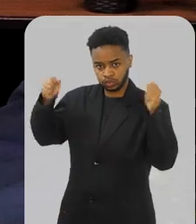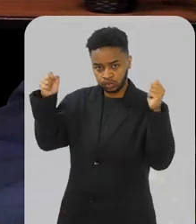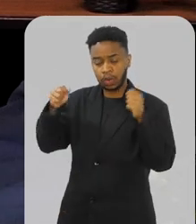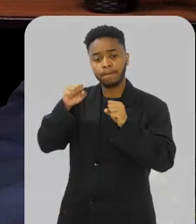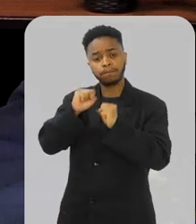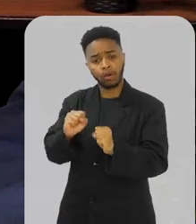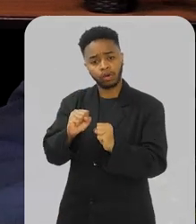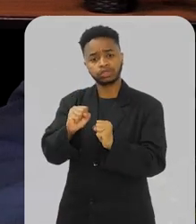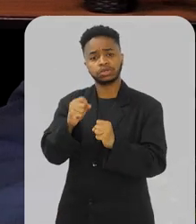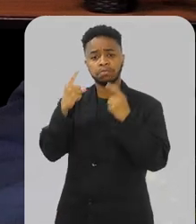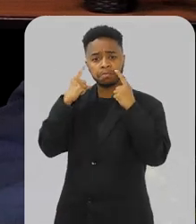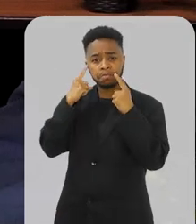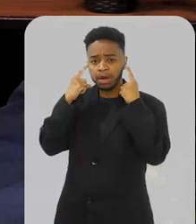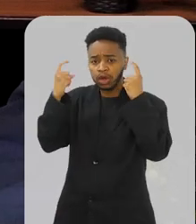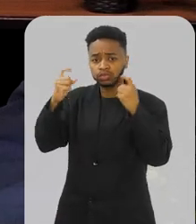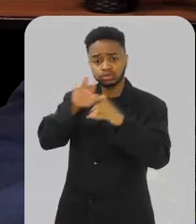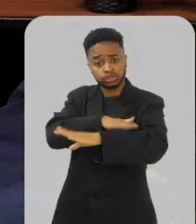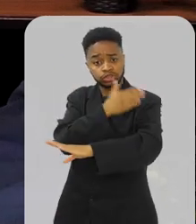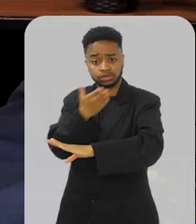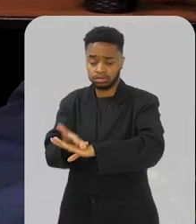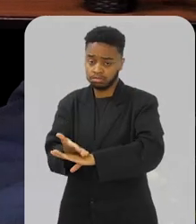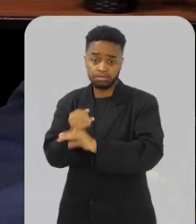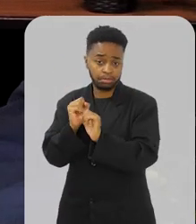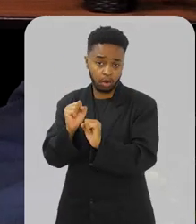fazer barulho 24 horas.